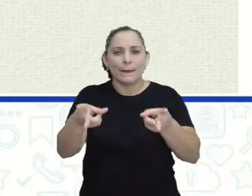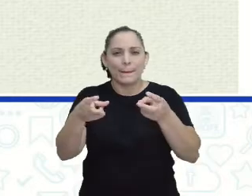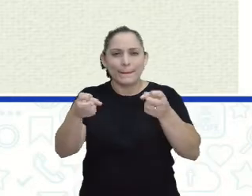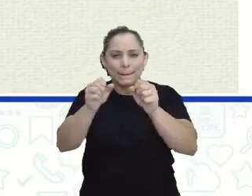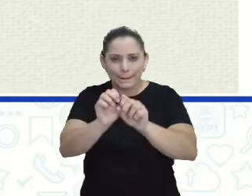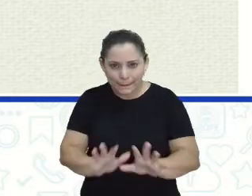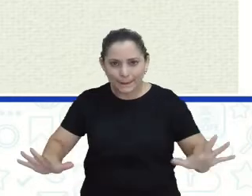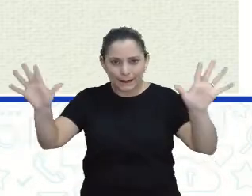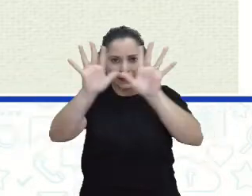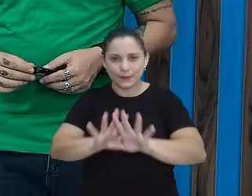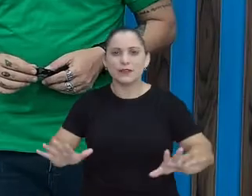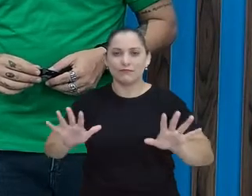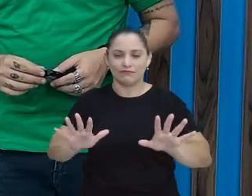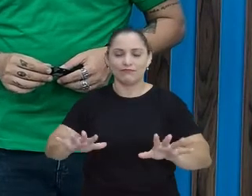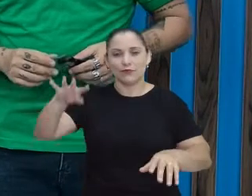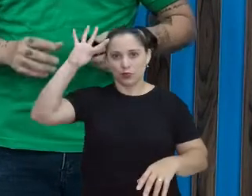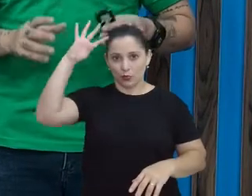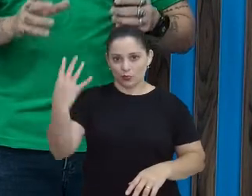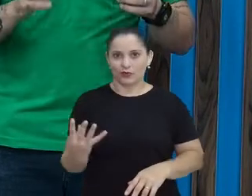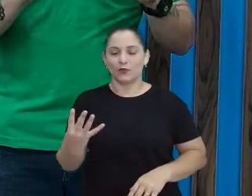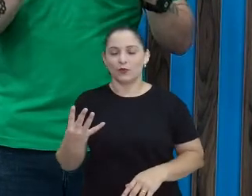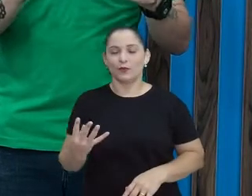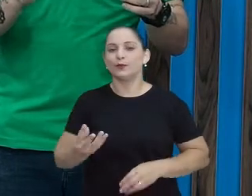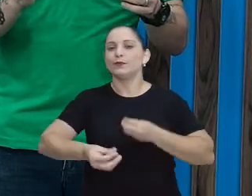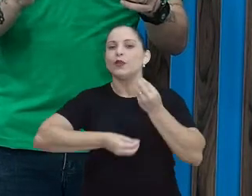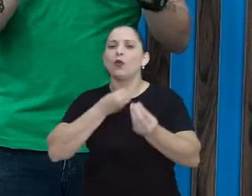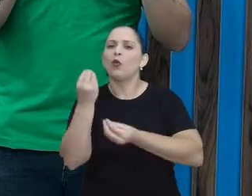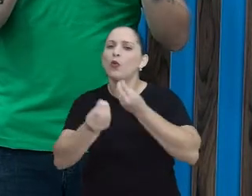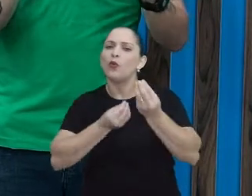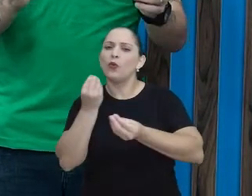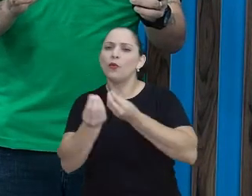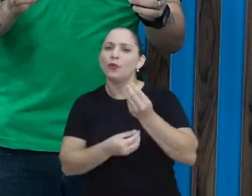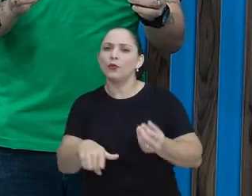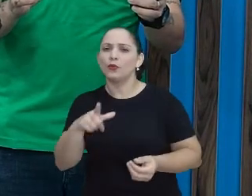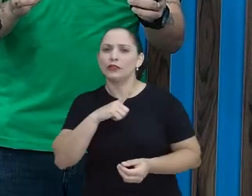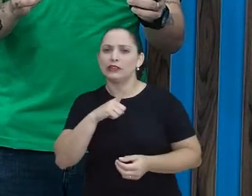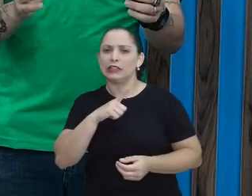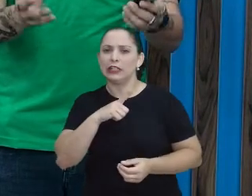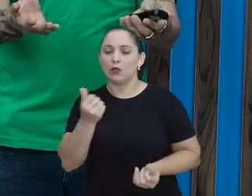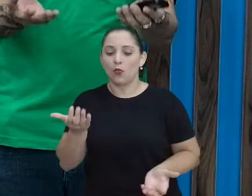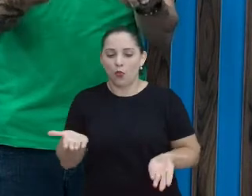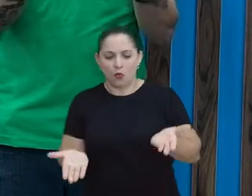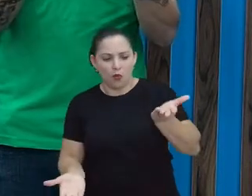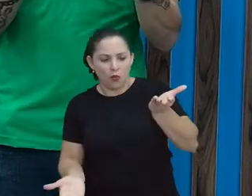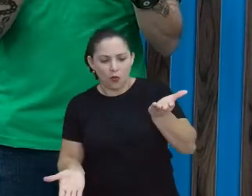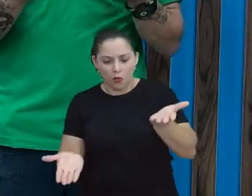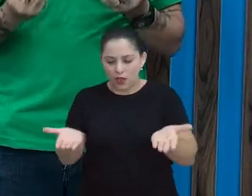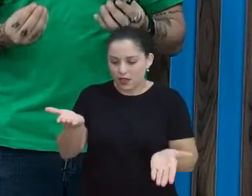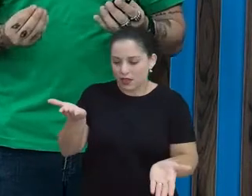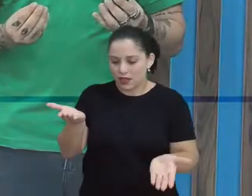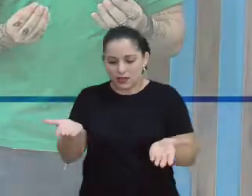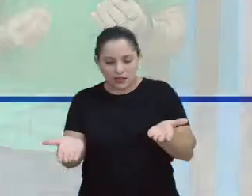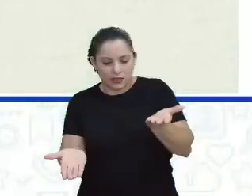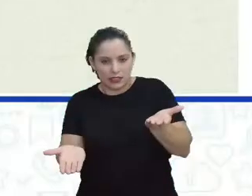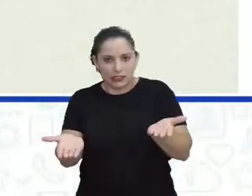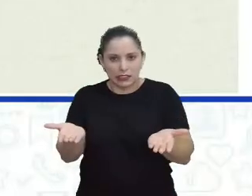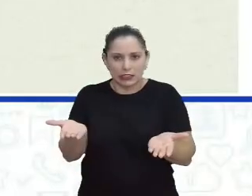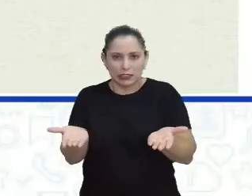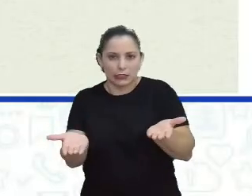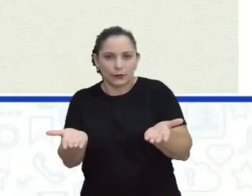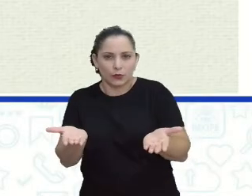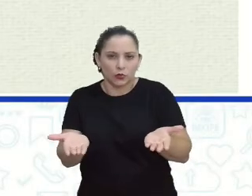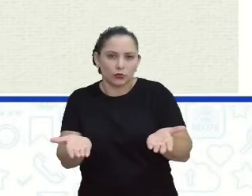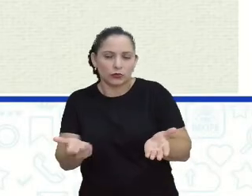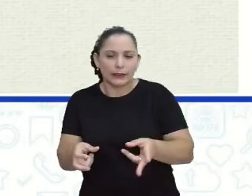nessa solução aí, tá certo? Ou seja, como é que a gente pega uma situação de equilíbrio, enxerga a equação e como é que a gente